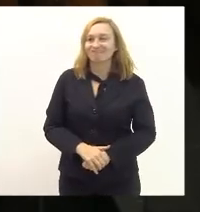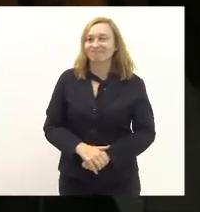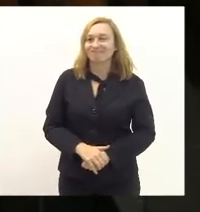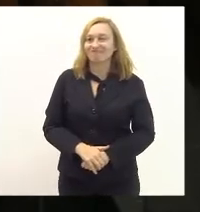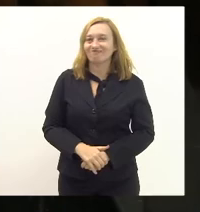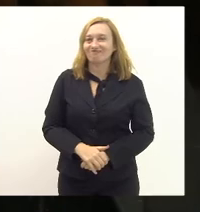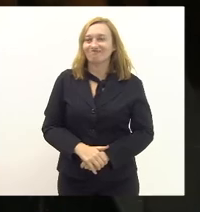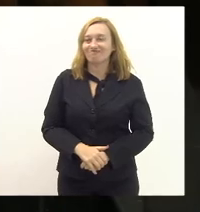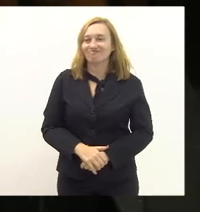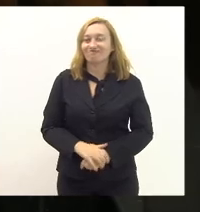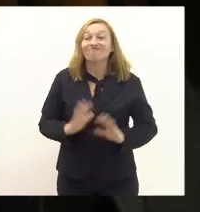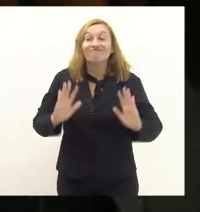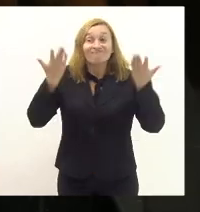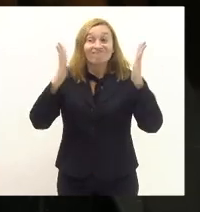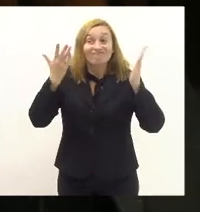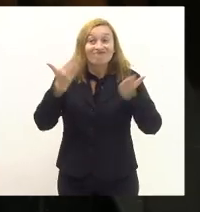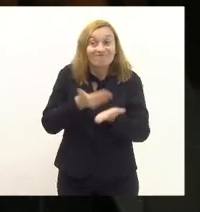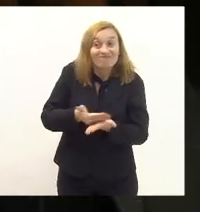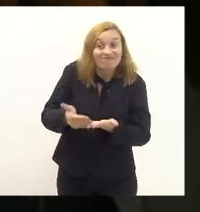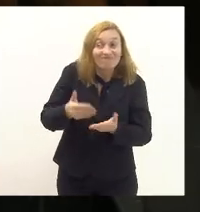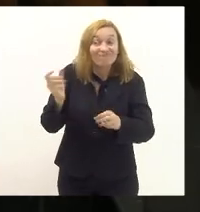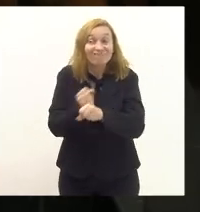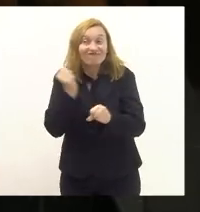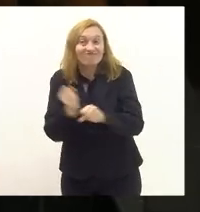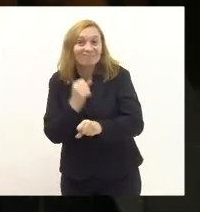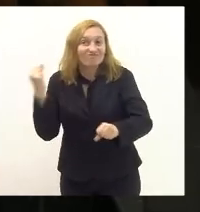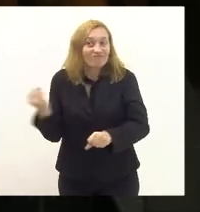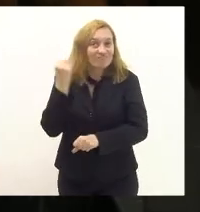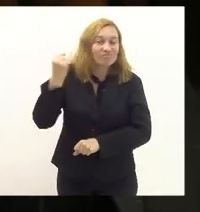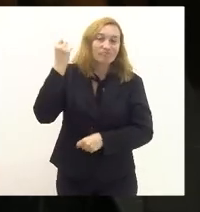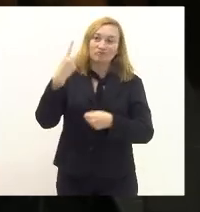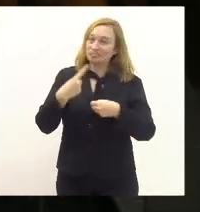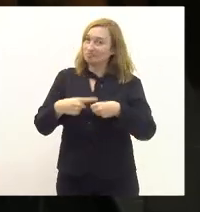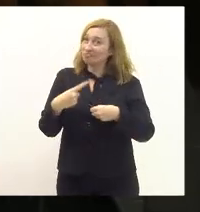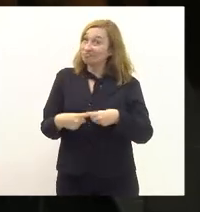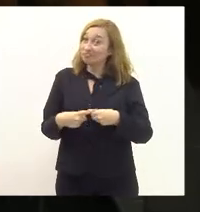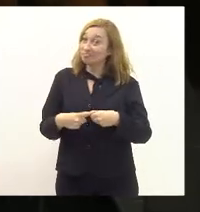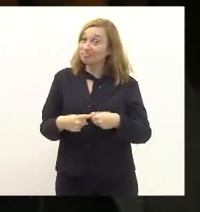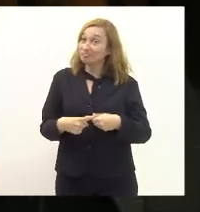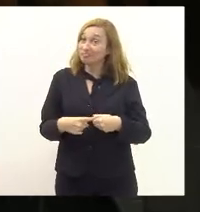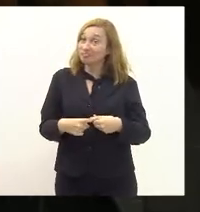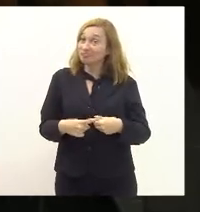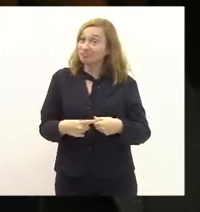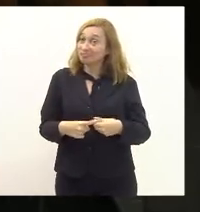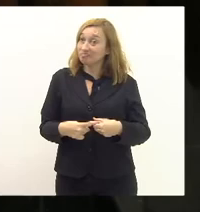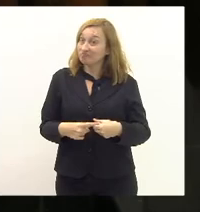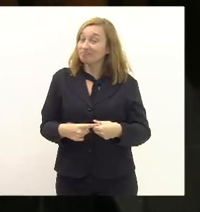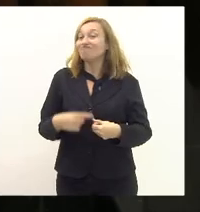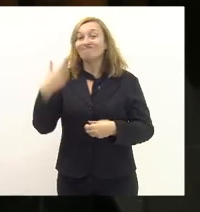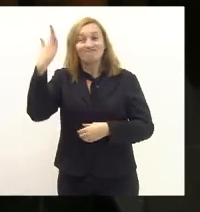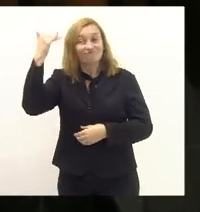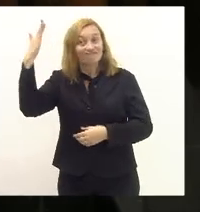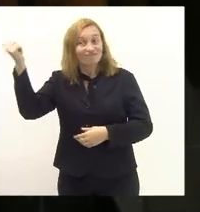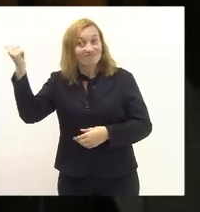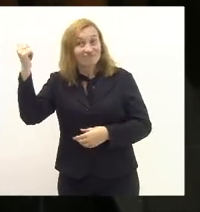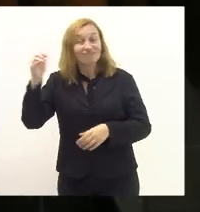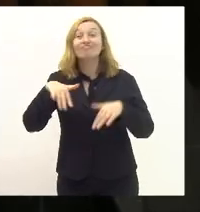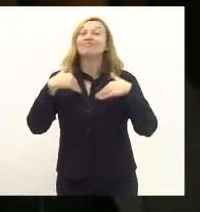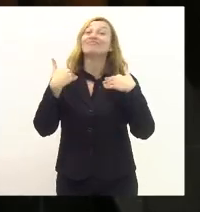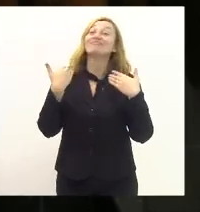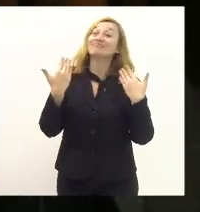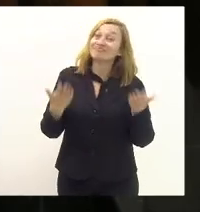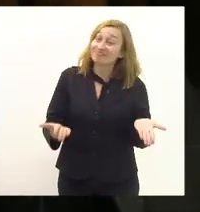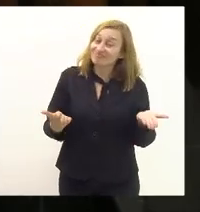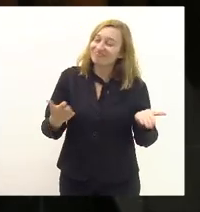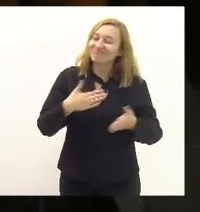estar comemorando o início de obras importantes de bairros que são bairros bastante populosos, né? Então,